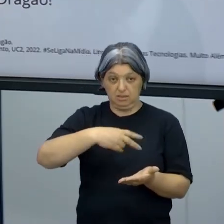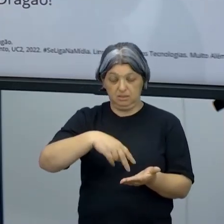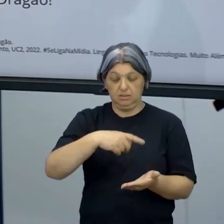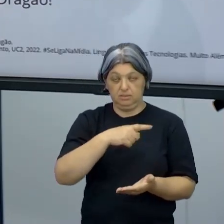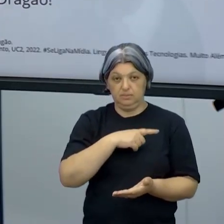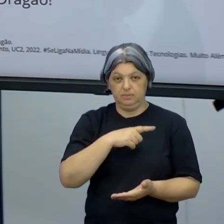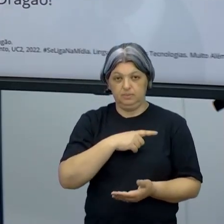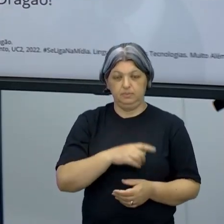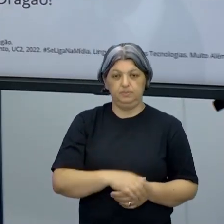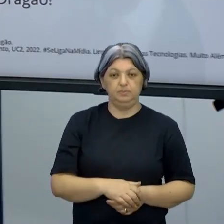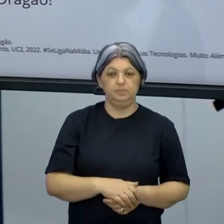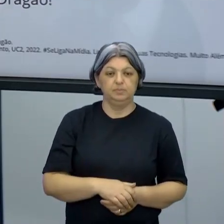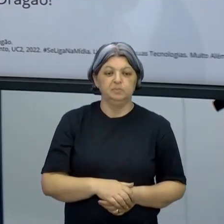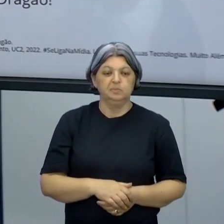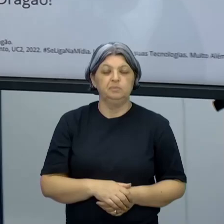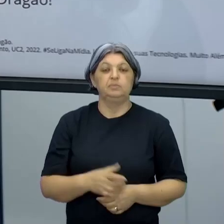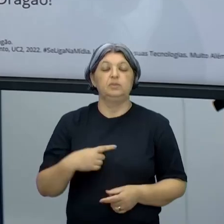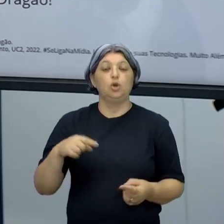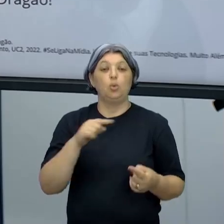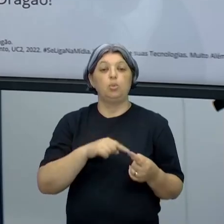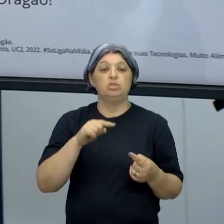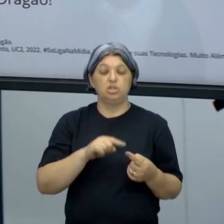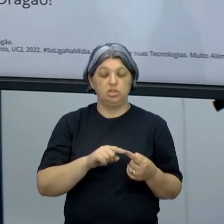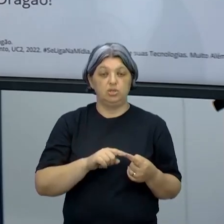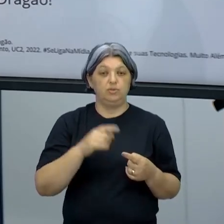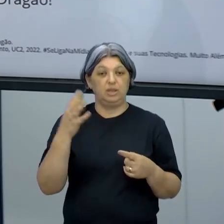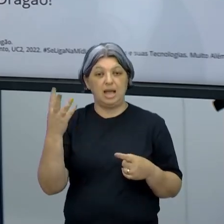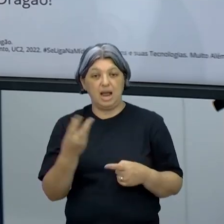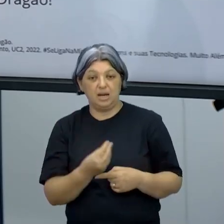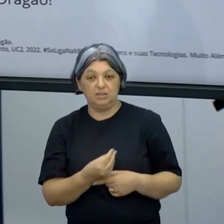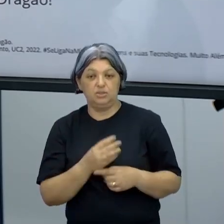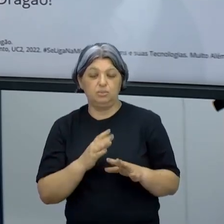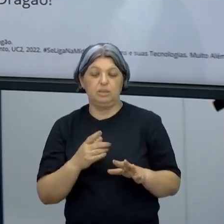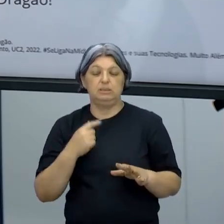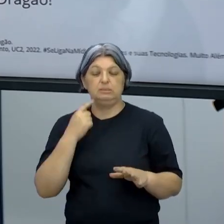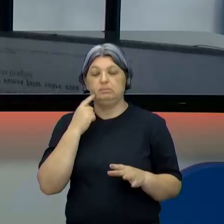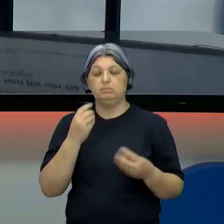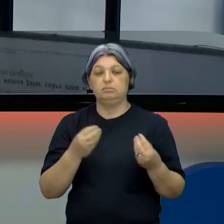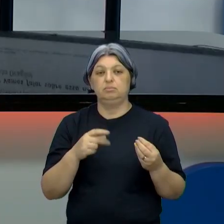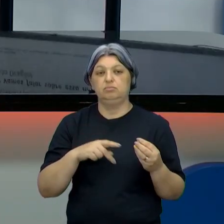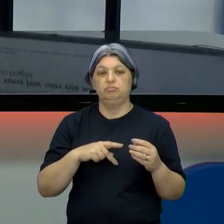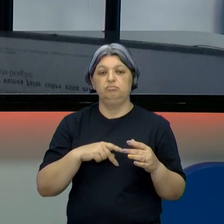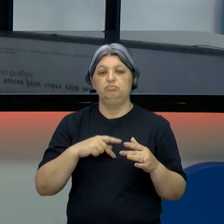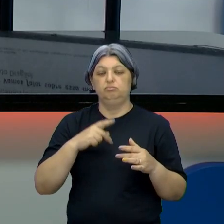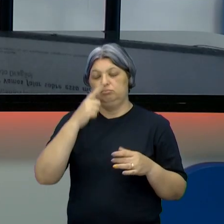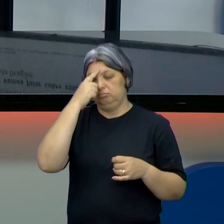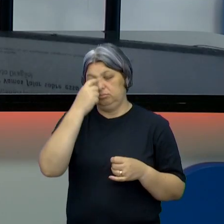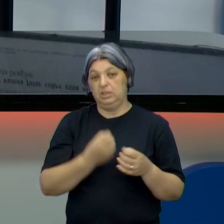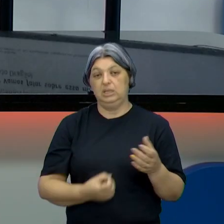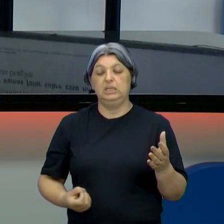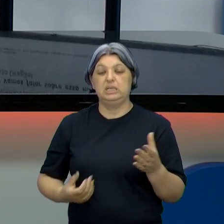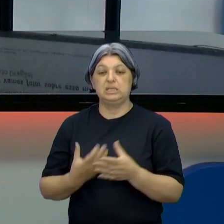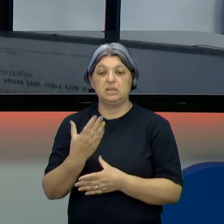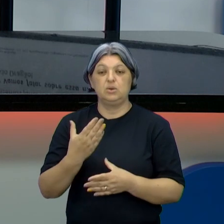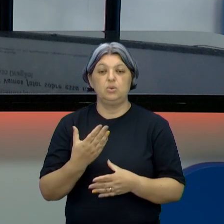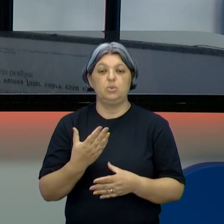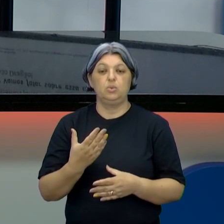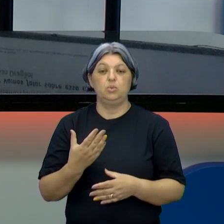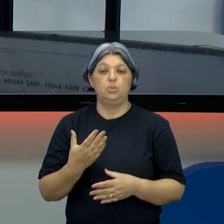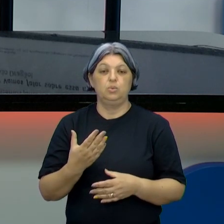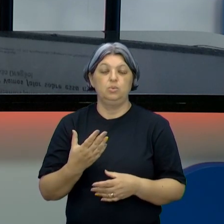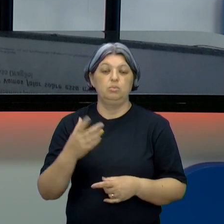temos uma intencionalidade artística. Só que quando a gente fala também aqui na produção de um